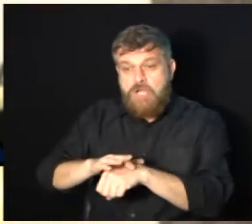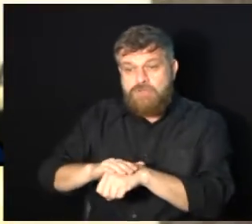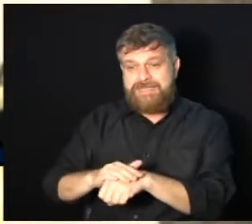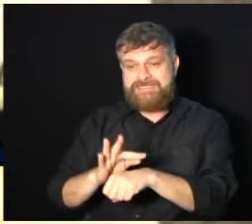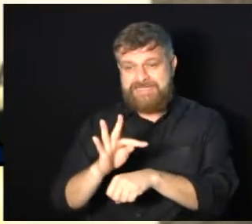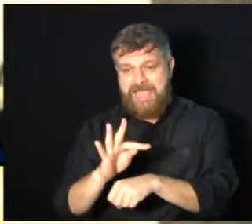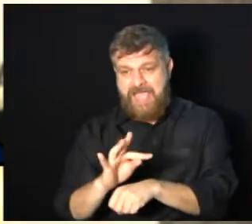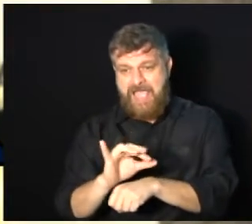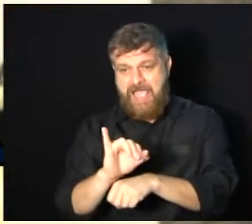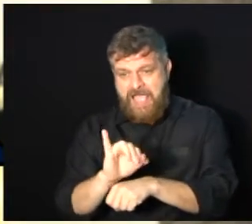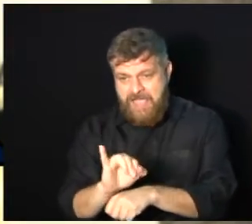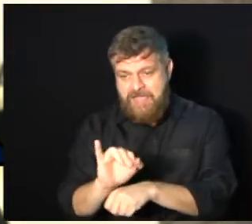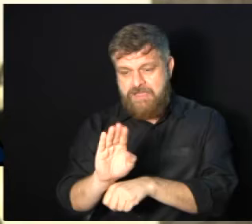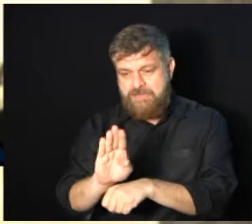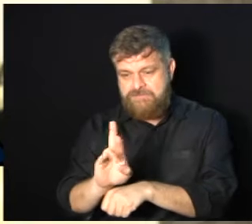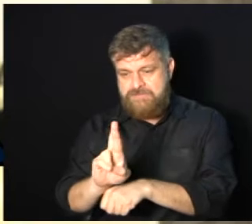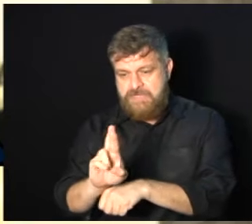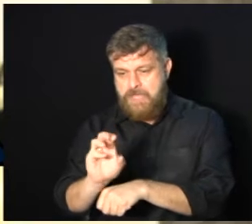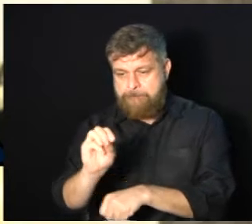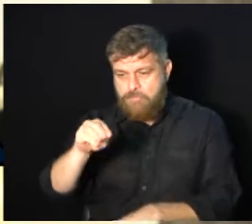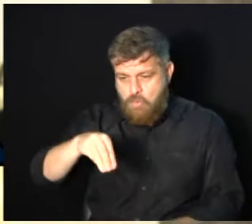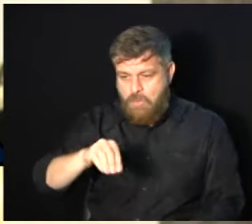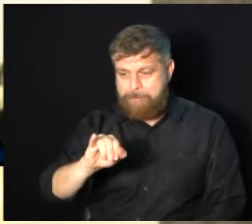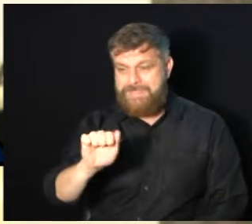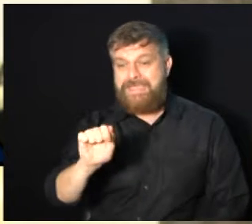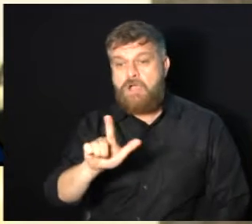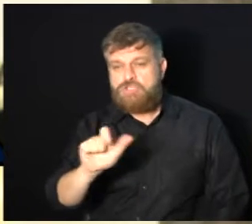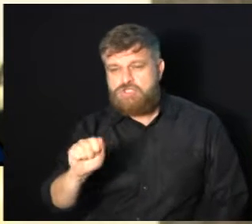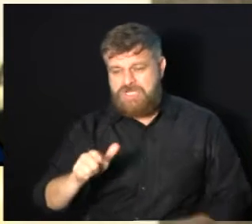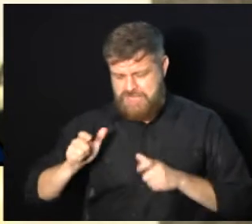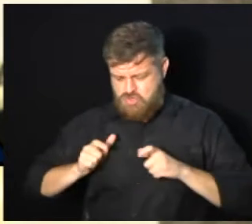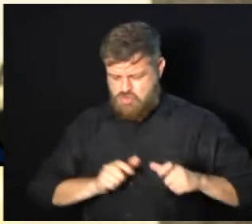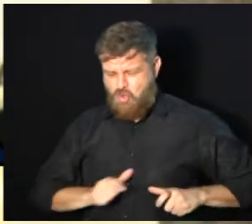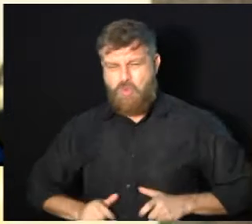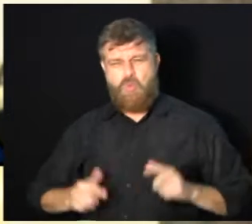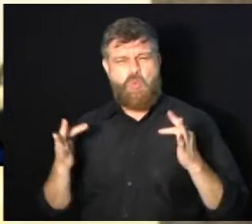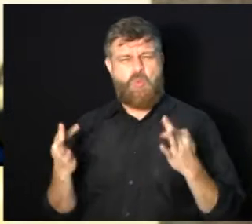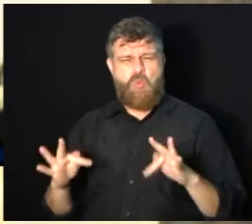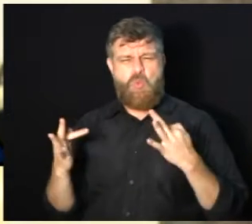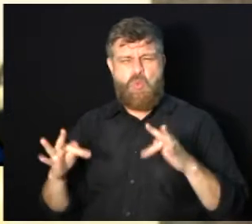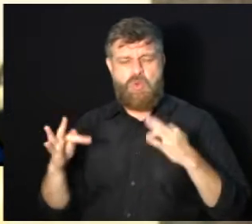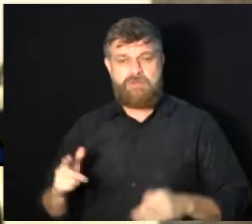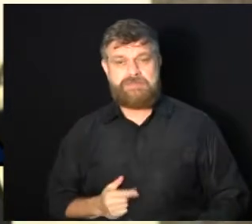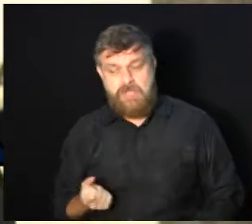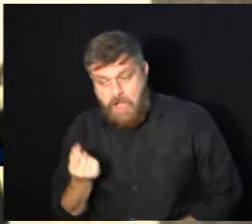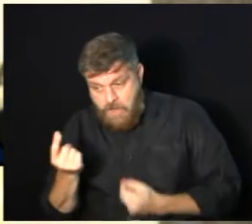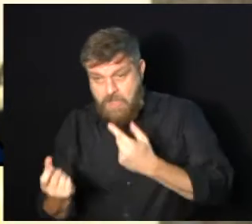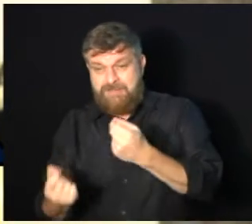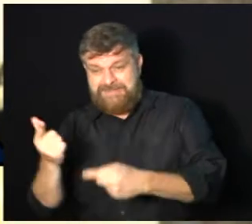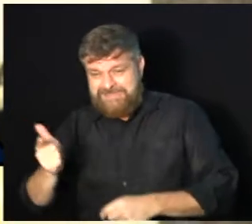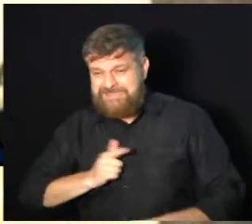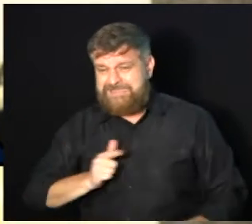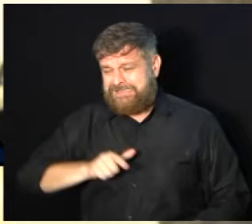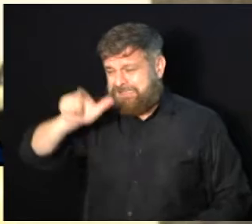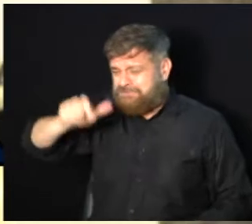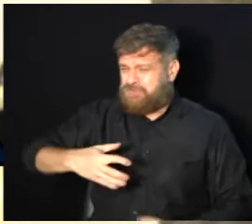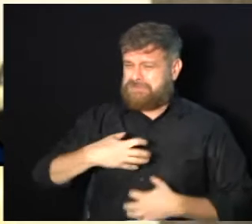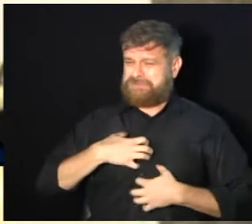uma doença rara, porém uma doença que causa dores muito